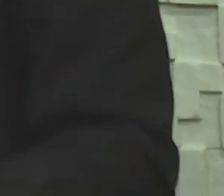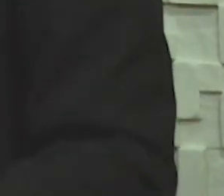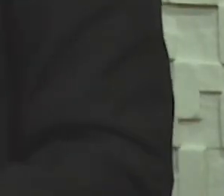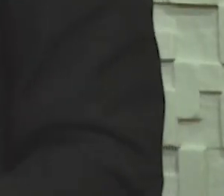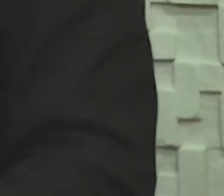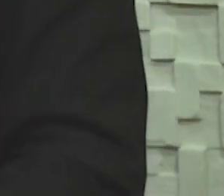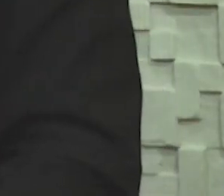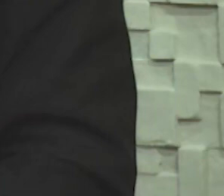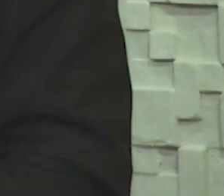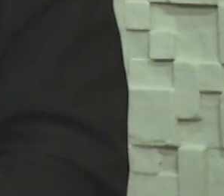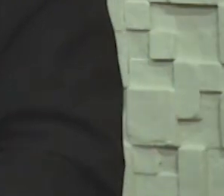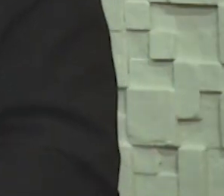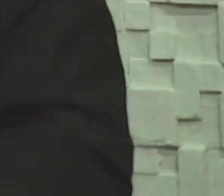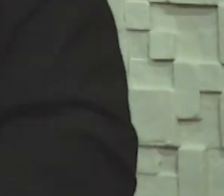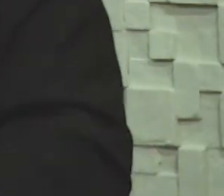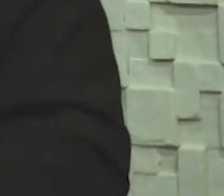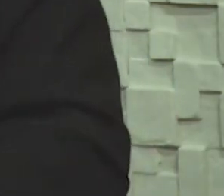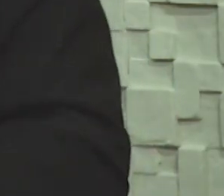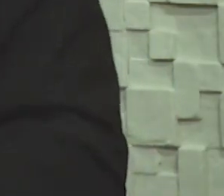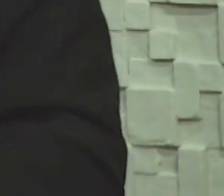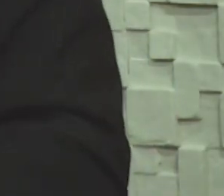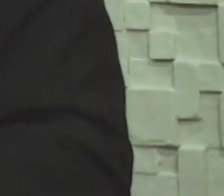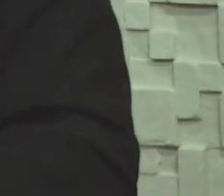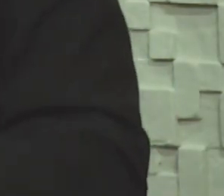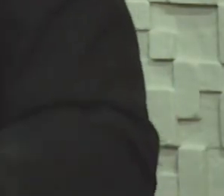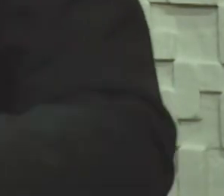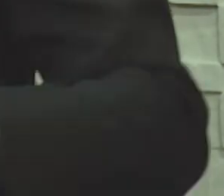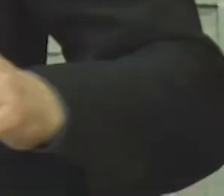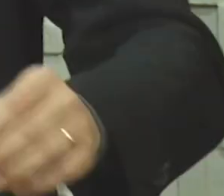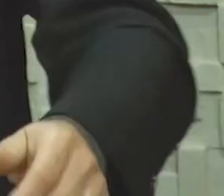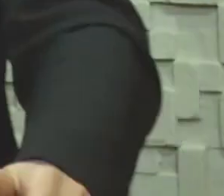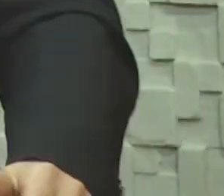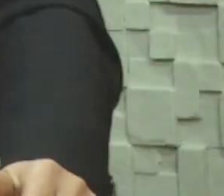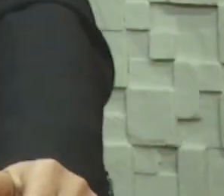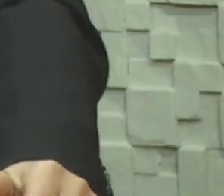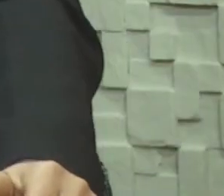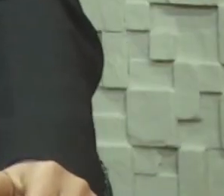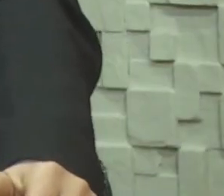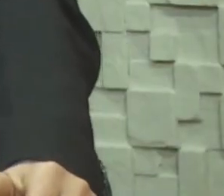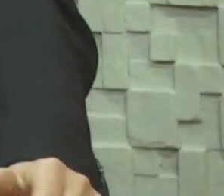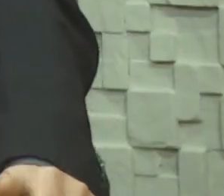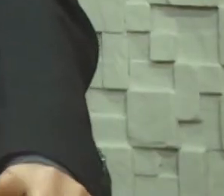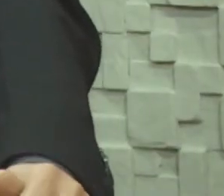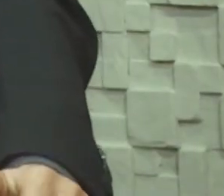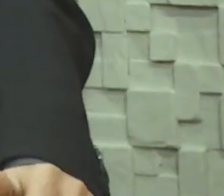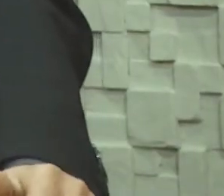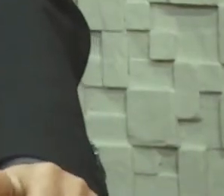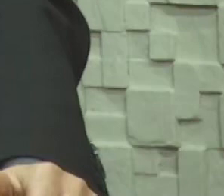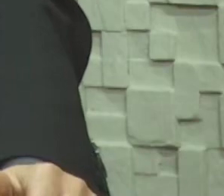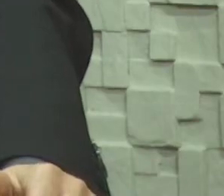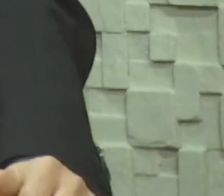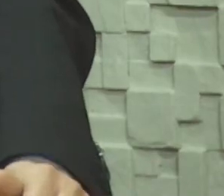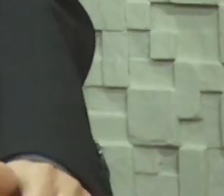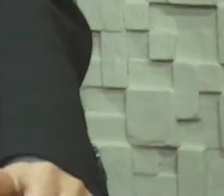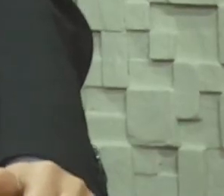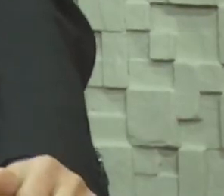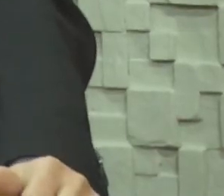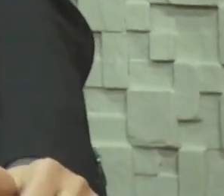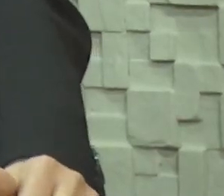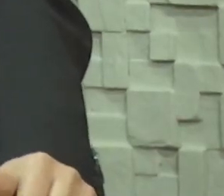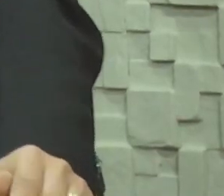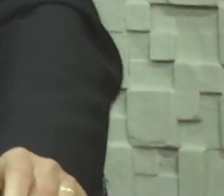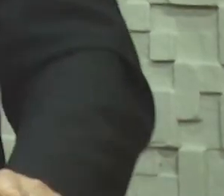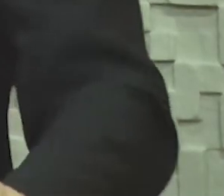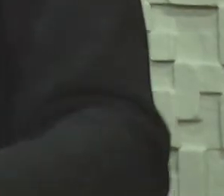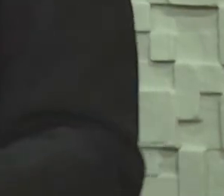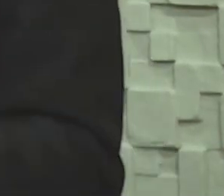criada por destacados líderes cristãos a SBB assumiu as atividades de tradução produção distribuição